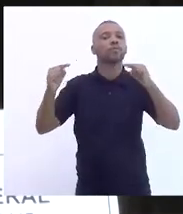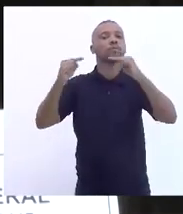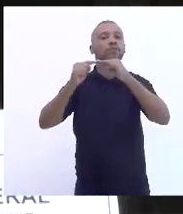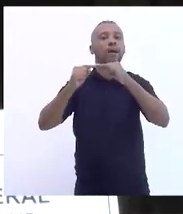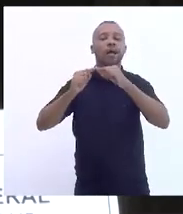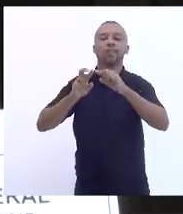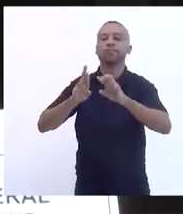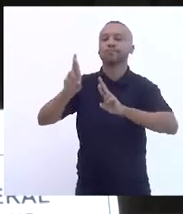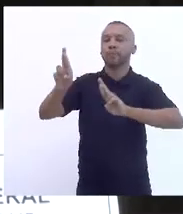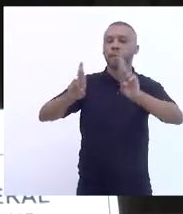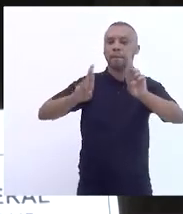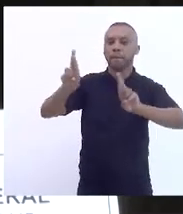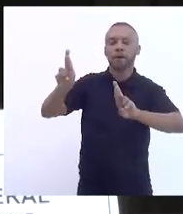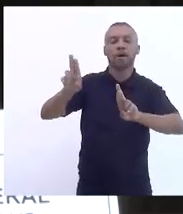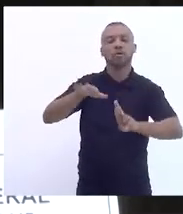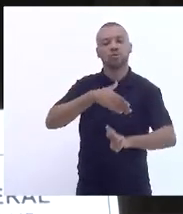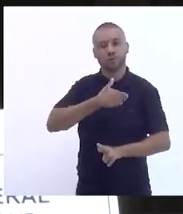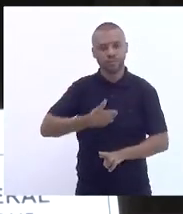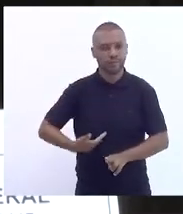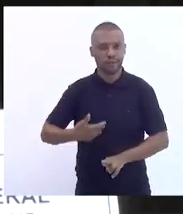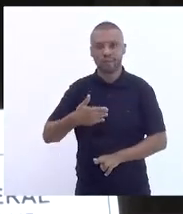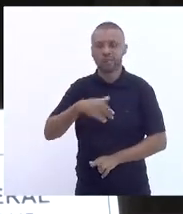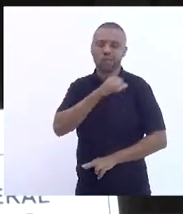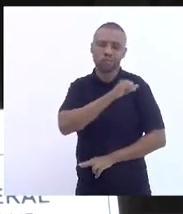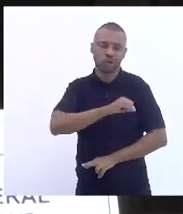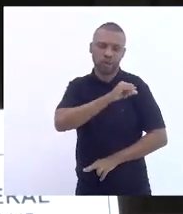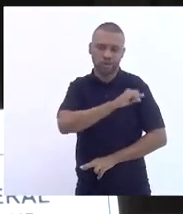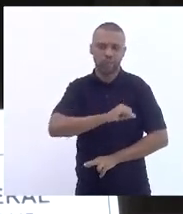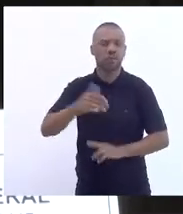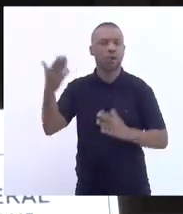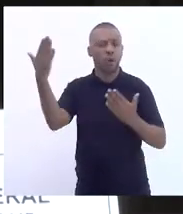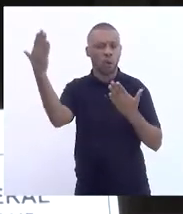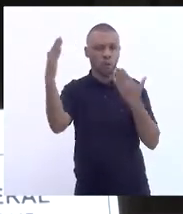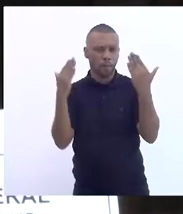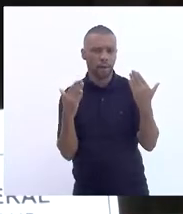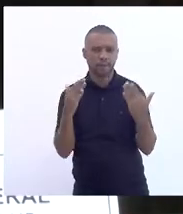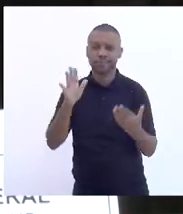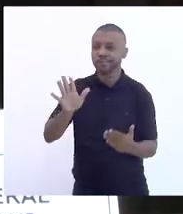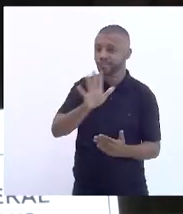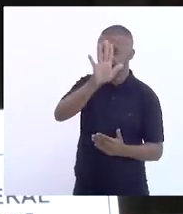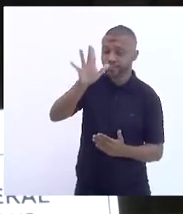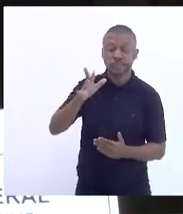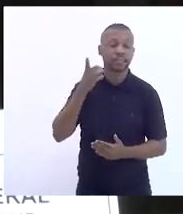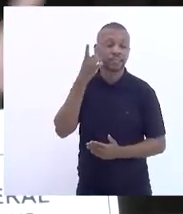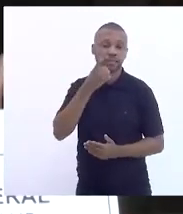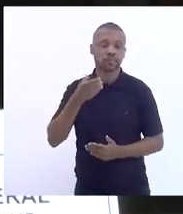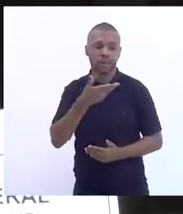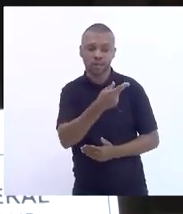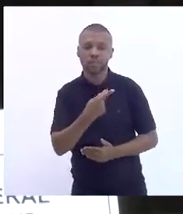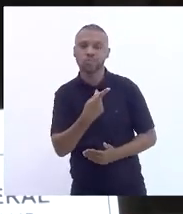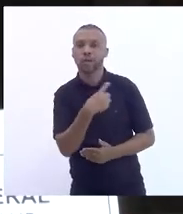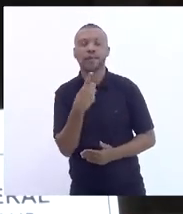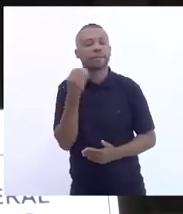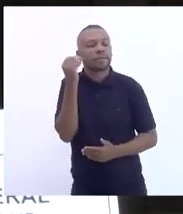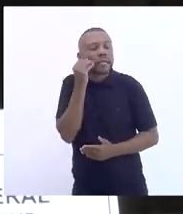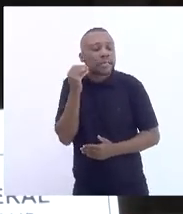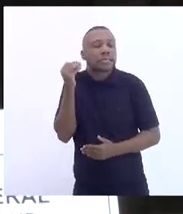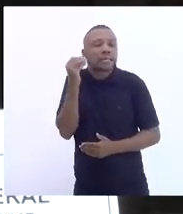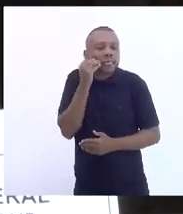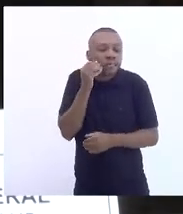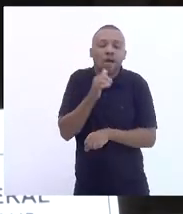do estado brasileiro no Rio de Janeiro nacionalmente Olá queridas deputadas nós estamos tentando de alguma